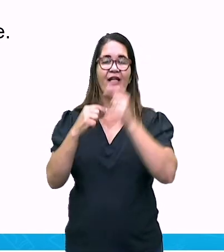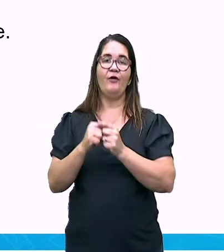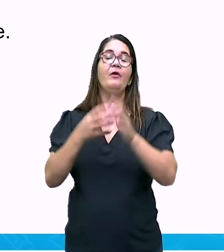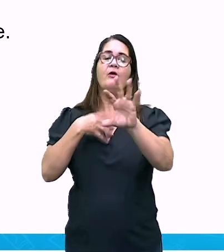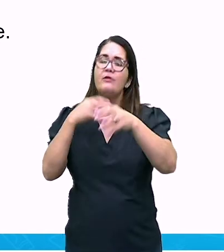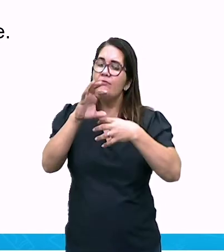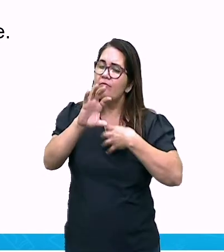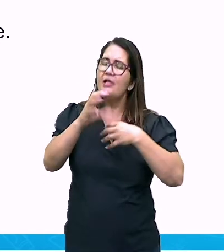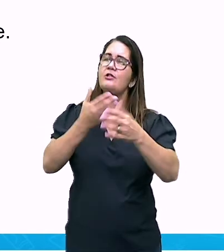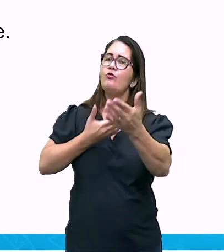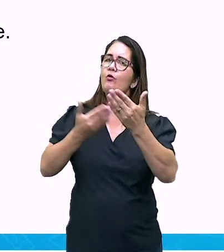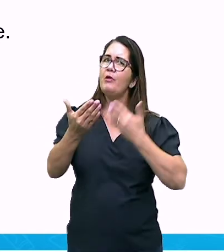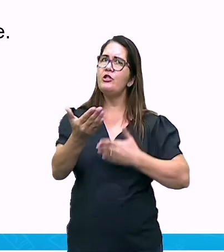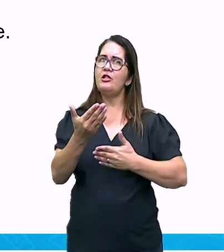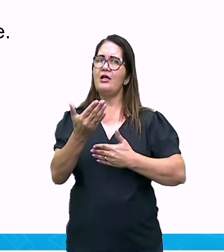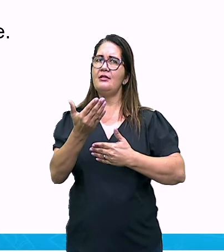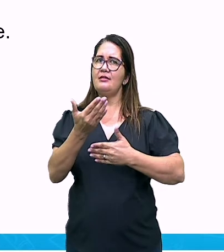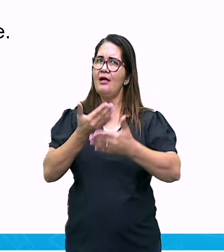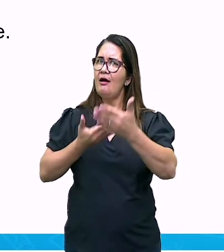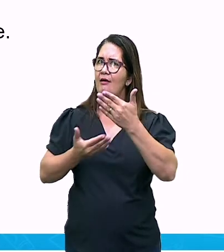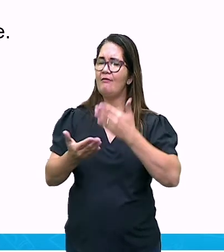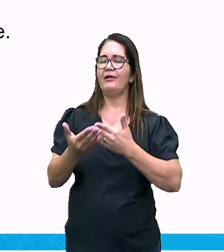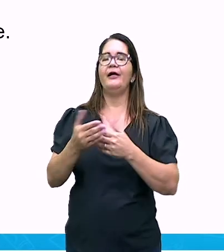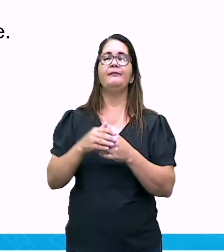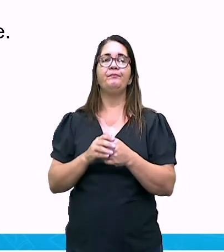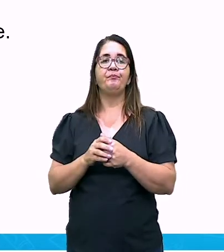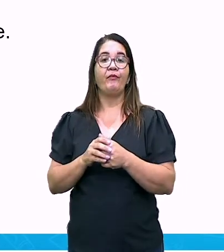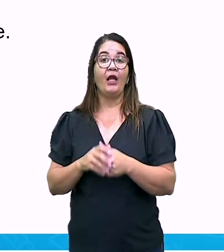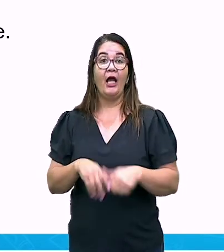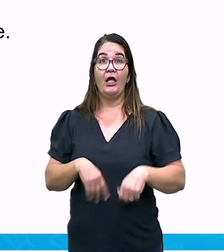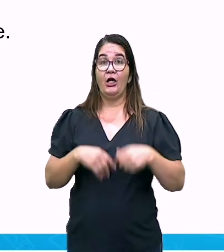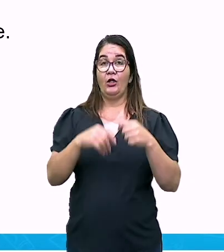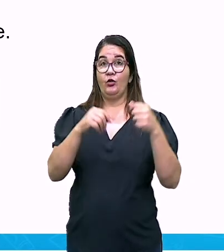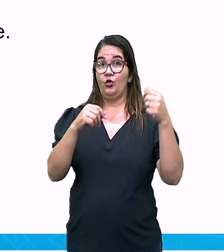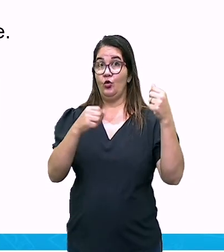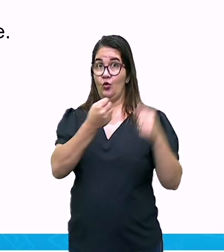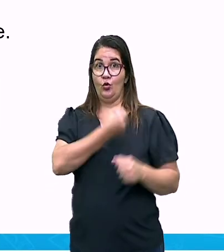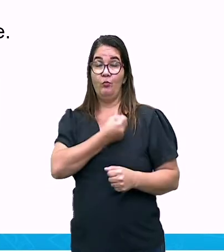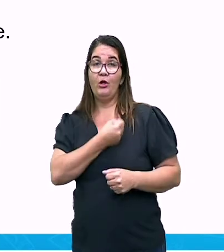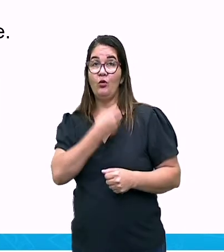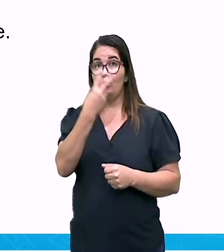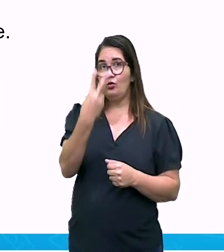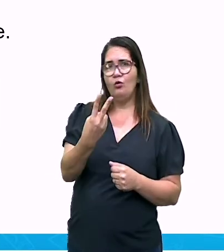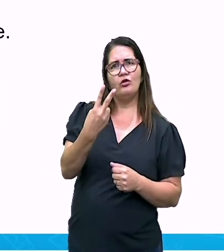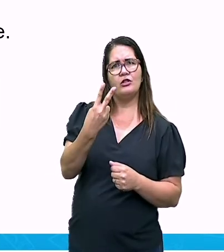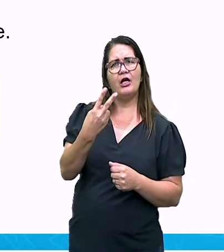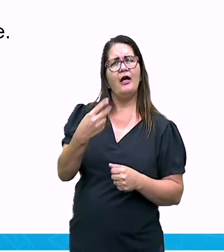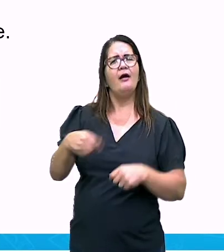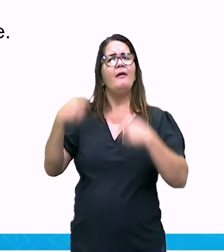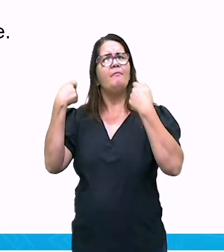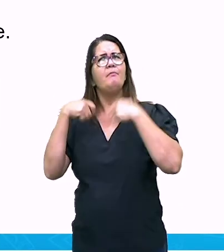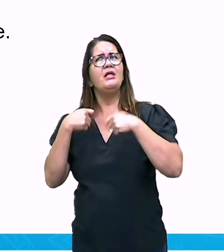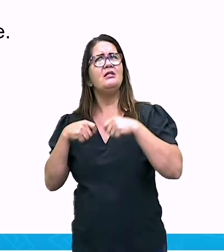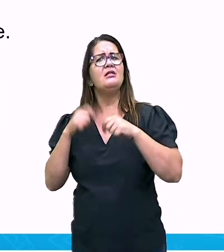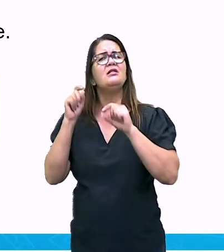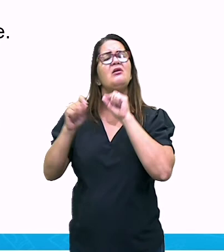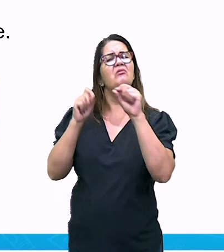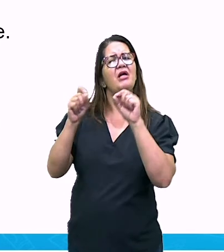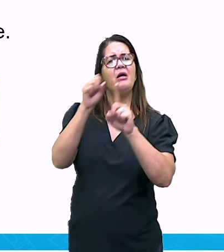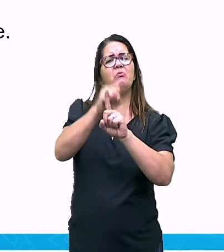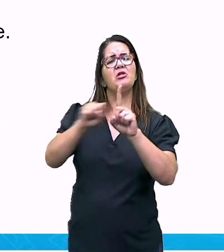é necessário para a organização de uma sociedade. É